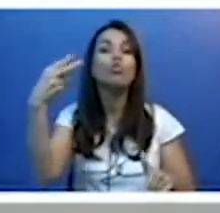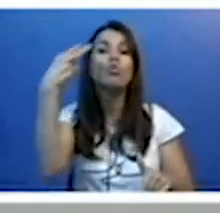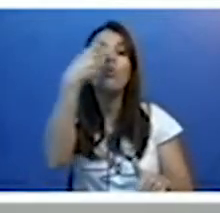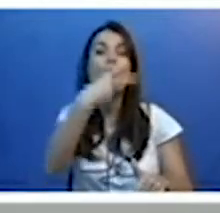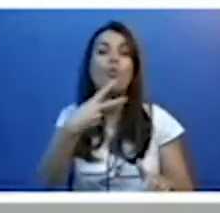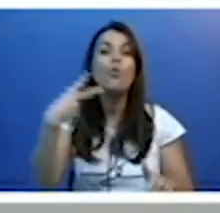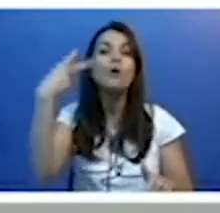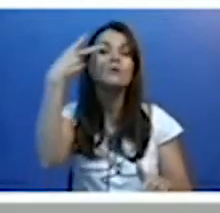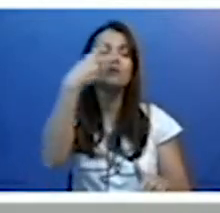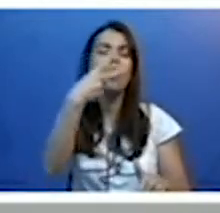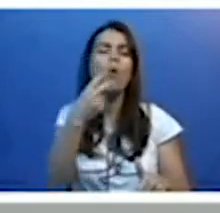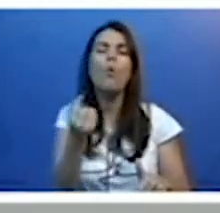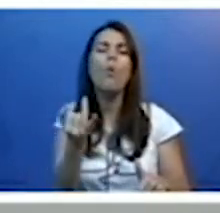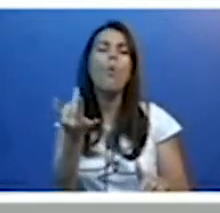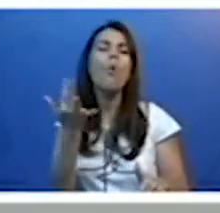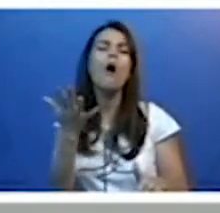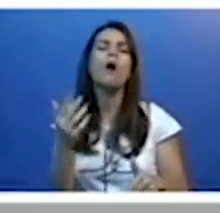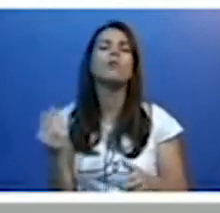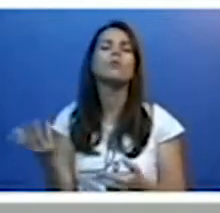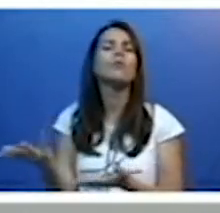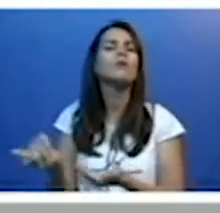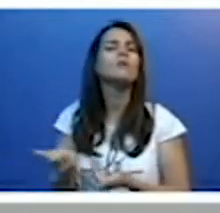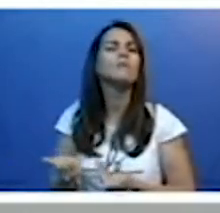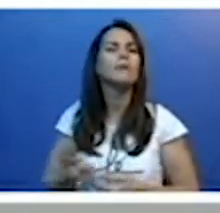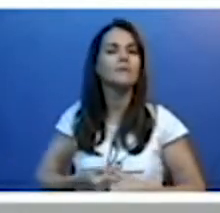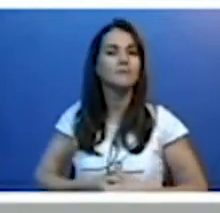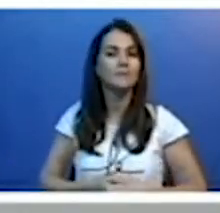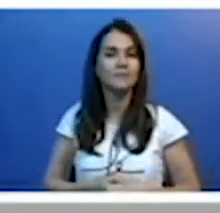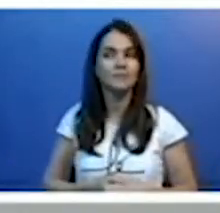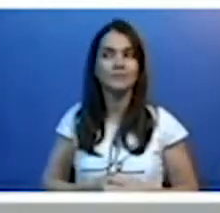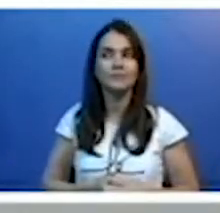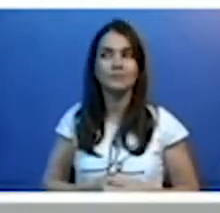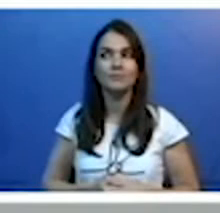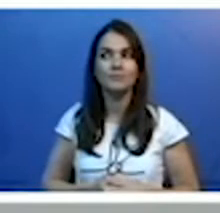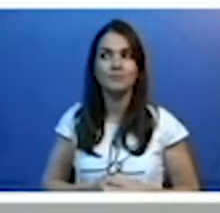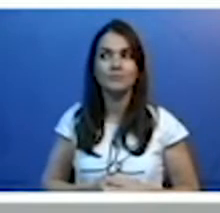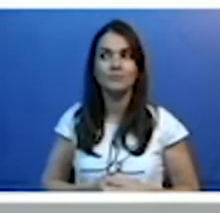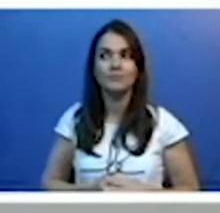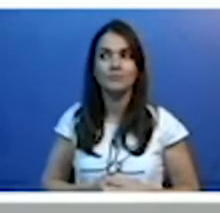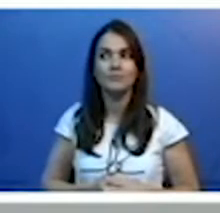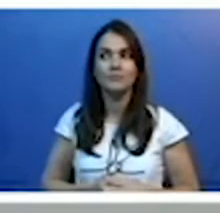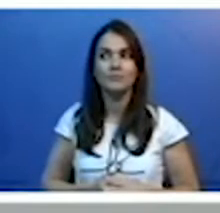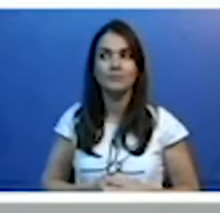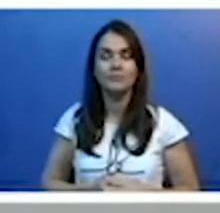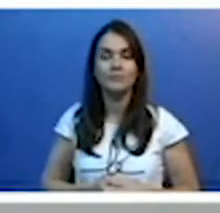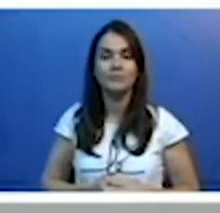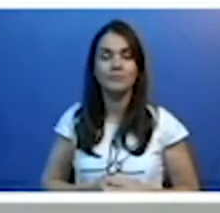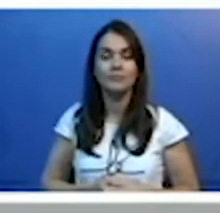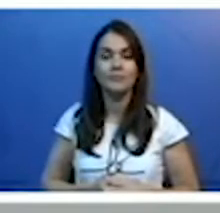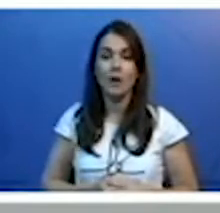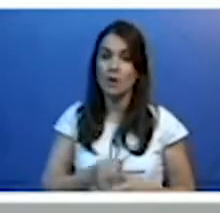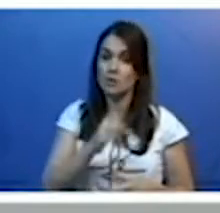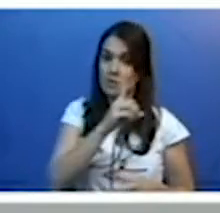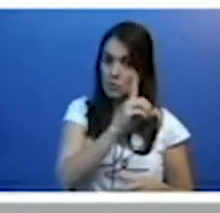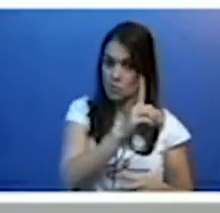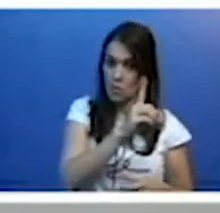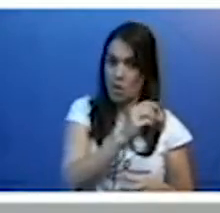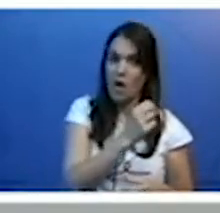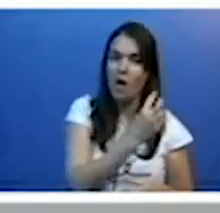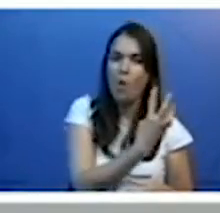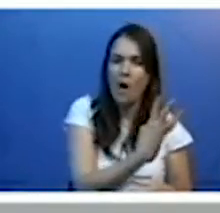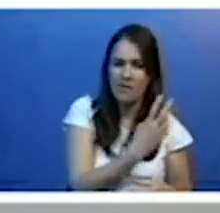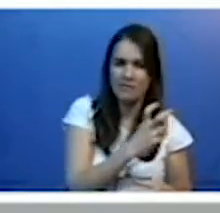quanto que ela vai receber? De 1 para o 2, multipliquei por 2. Se 1 hora ela recebe